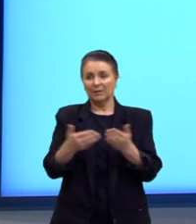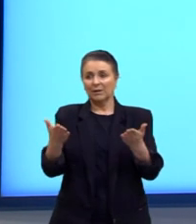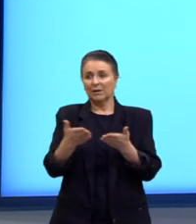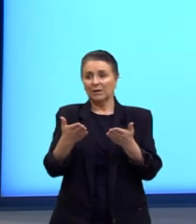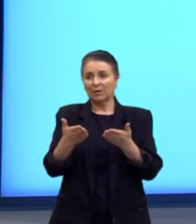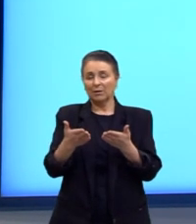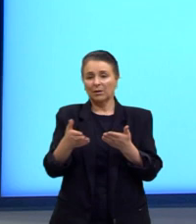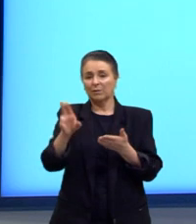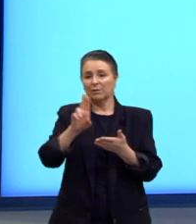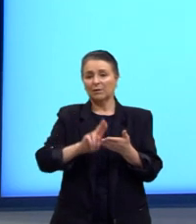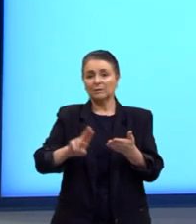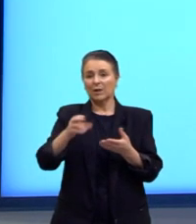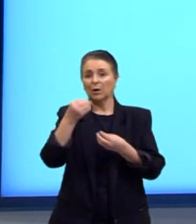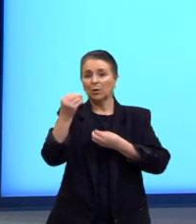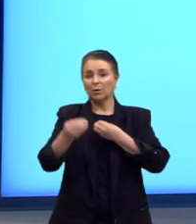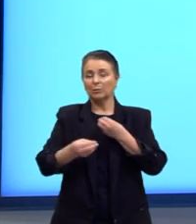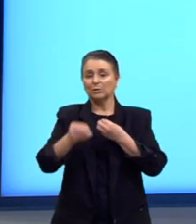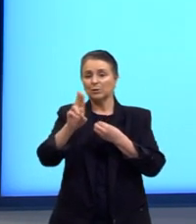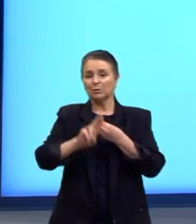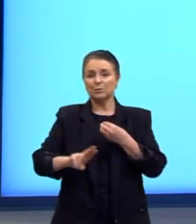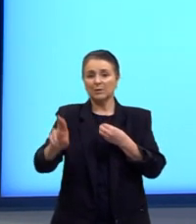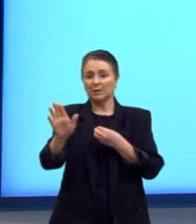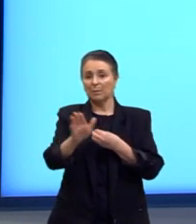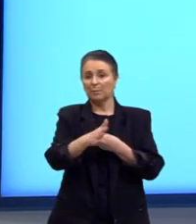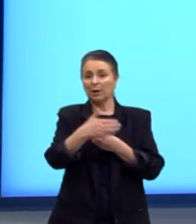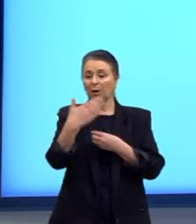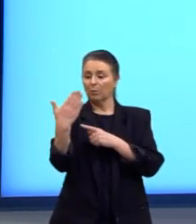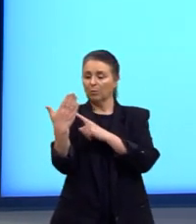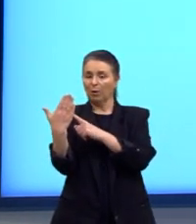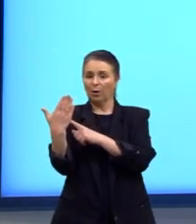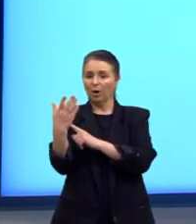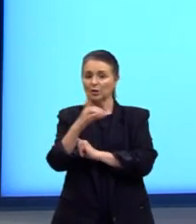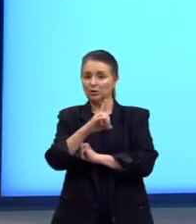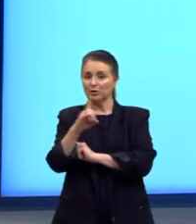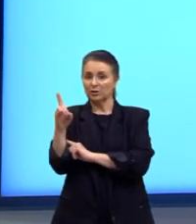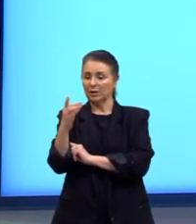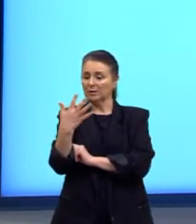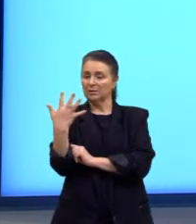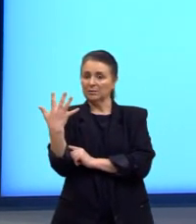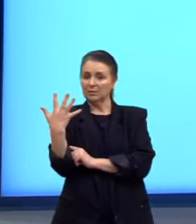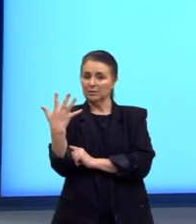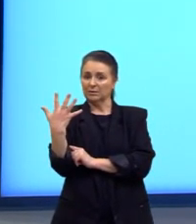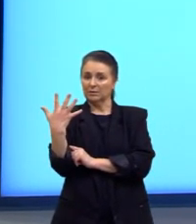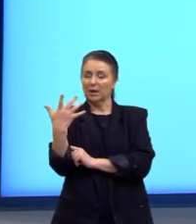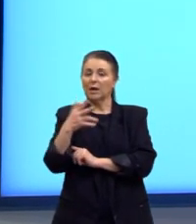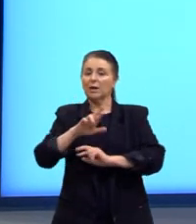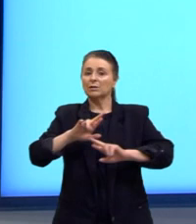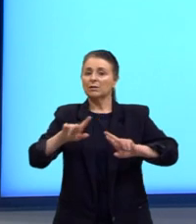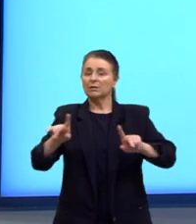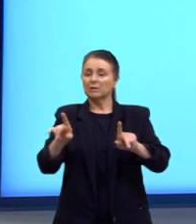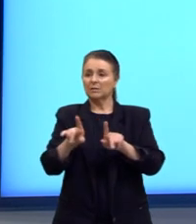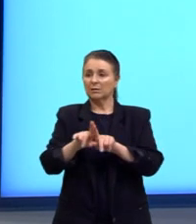Agora a gente vai ver como é que a gente aplica a regra da mão direita nesse caso. Tá? É um pouquinho diferente.